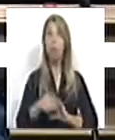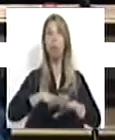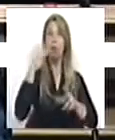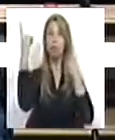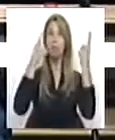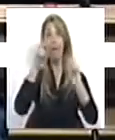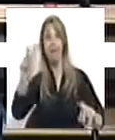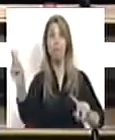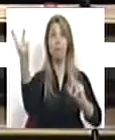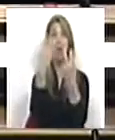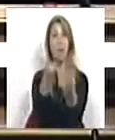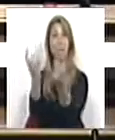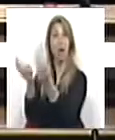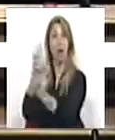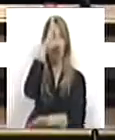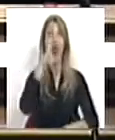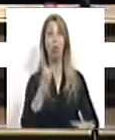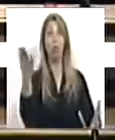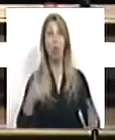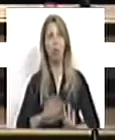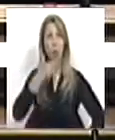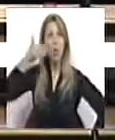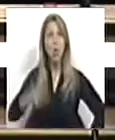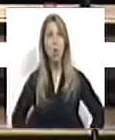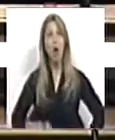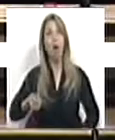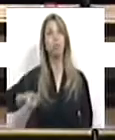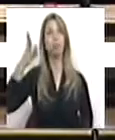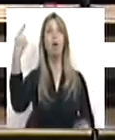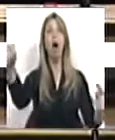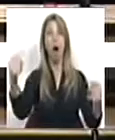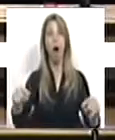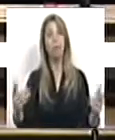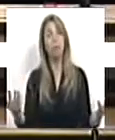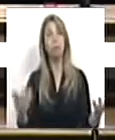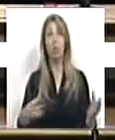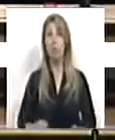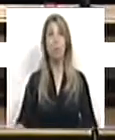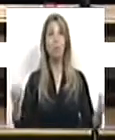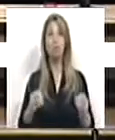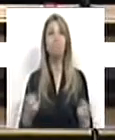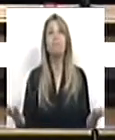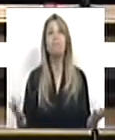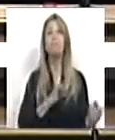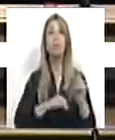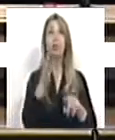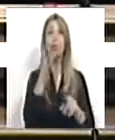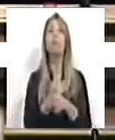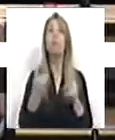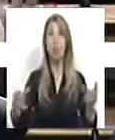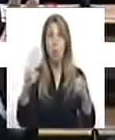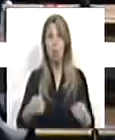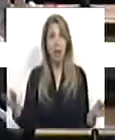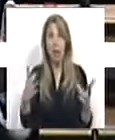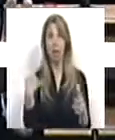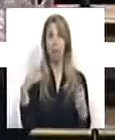de duas bancadas de um governo de inúmeros especialistas. Mas não houve nada, Sr. Deputado, porque nada existia sobre esta matéria.